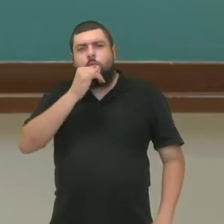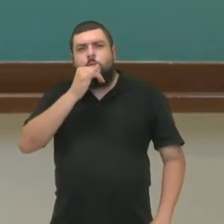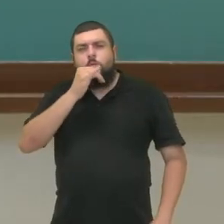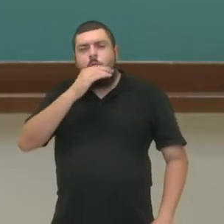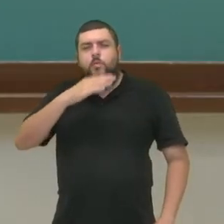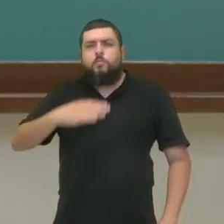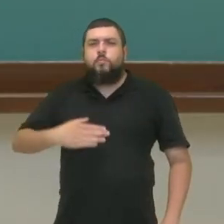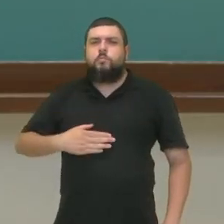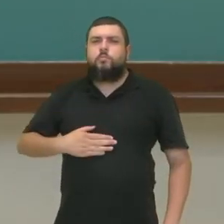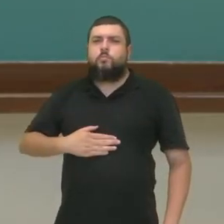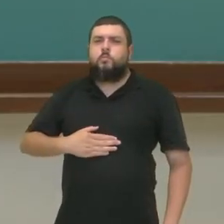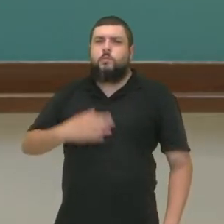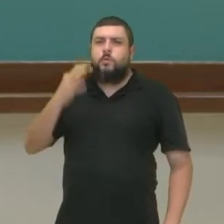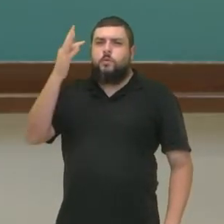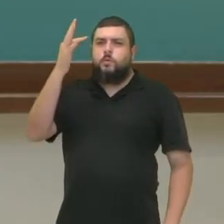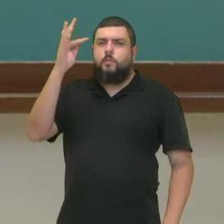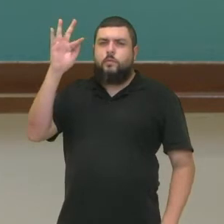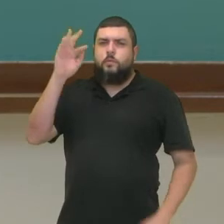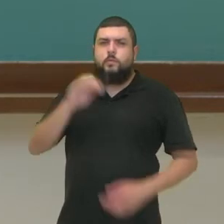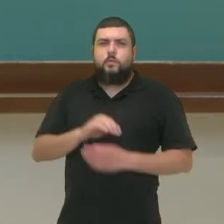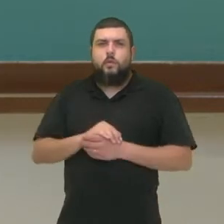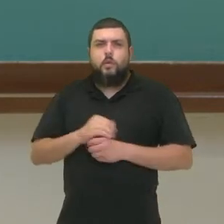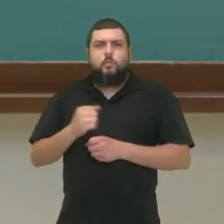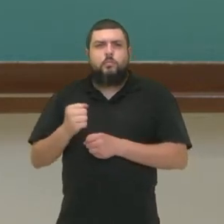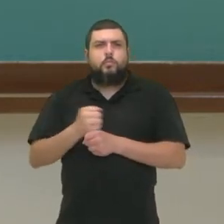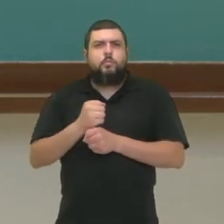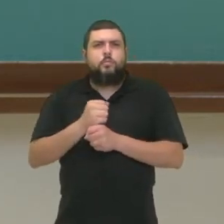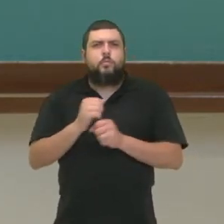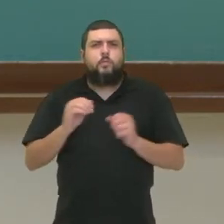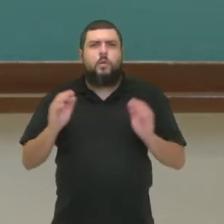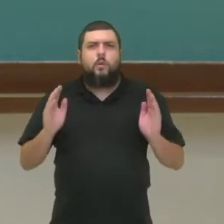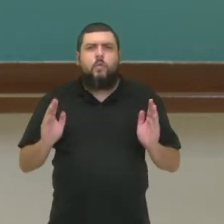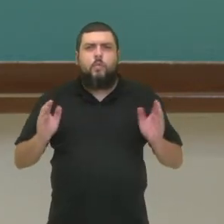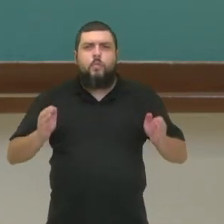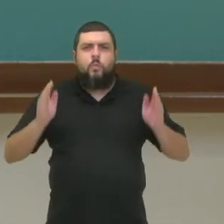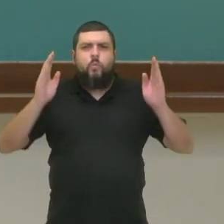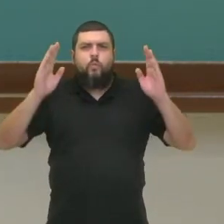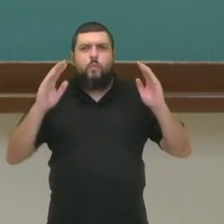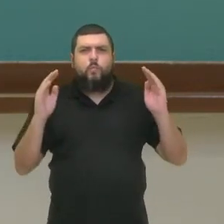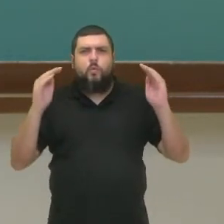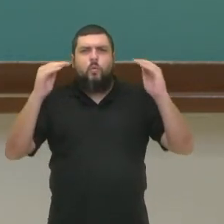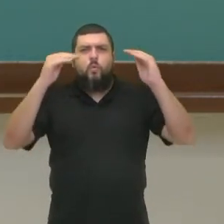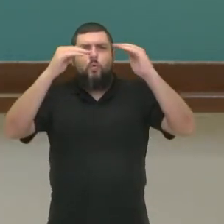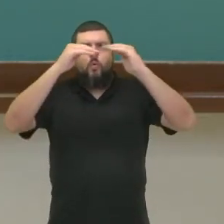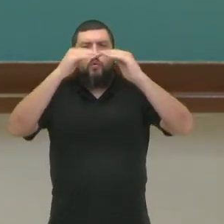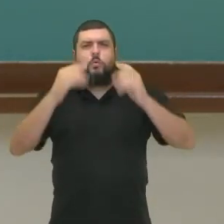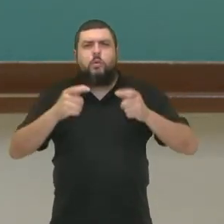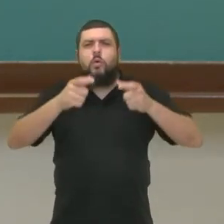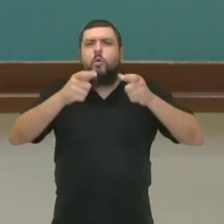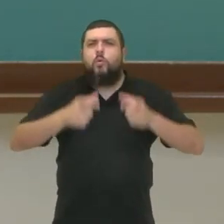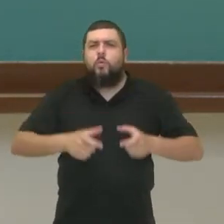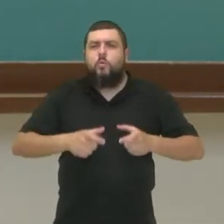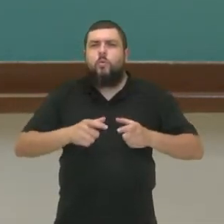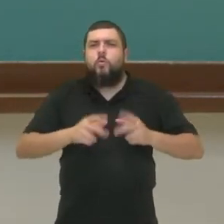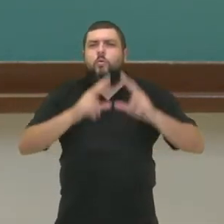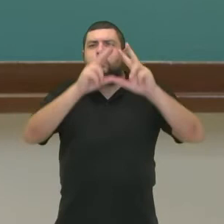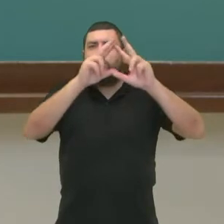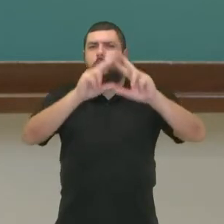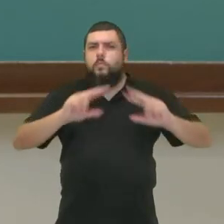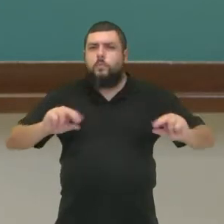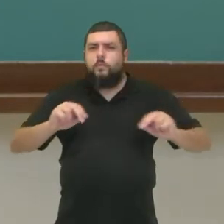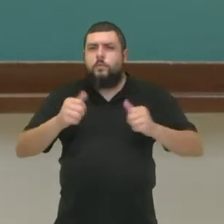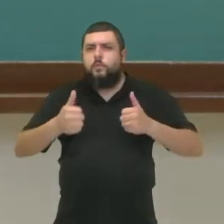construir um arco triunfal que até hoje está lá, inclusive, gigante, gente, né? No meio de Paris, perto da Torre Eiffel, inclusive. Olha que